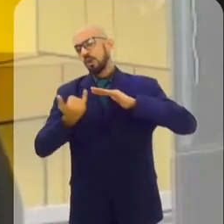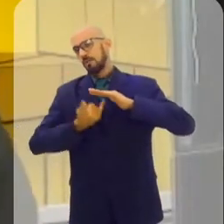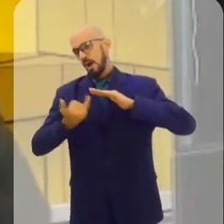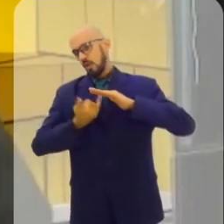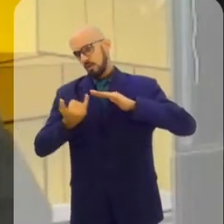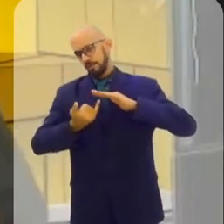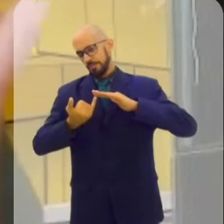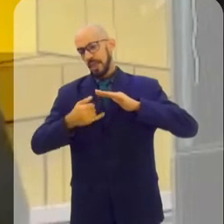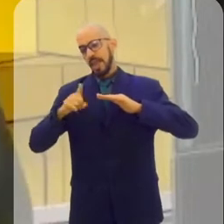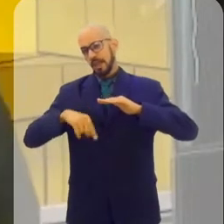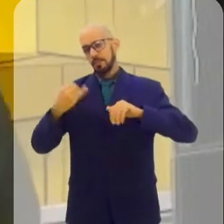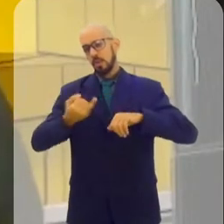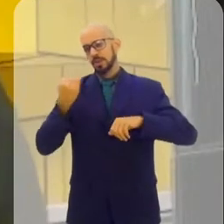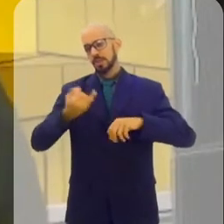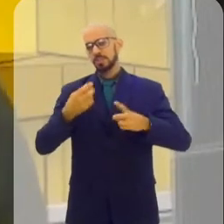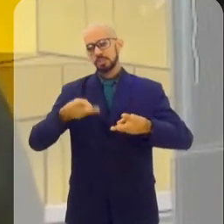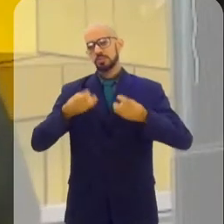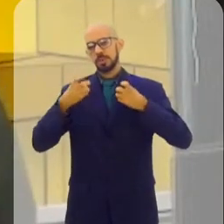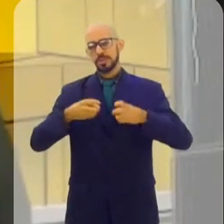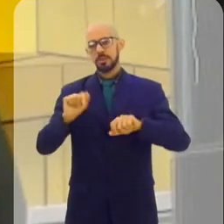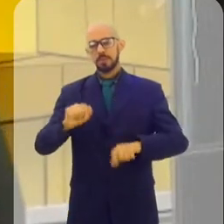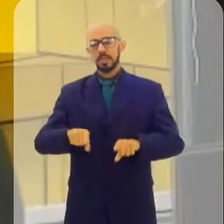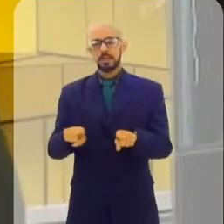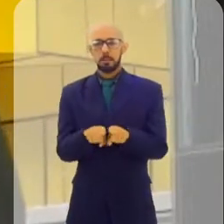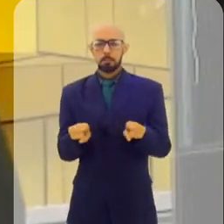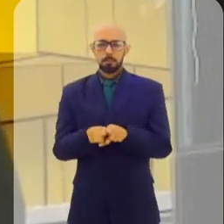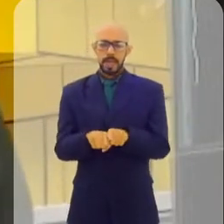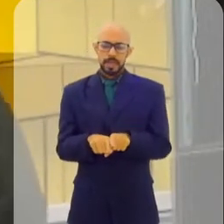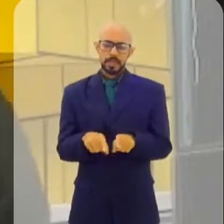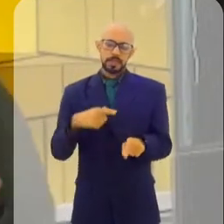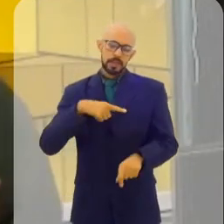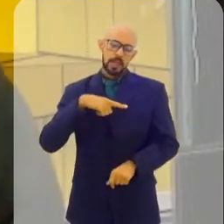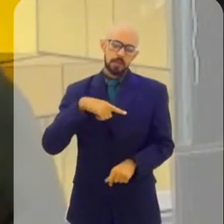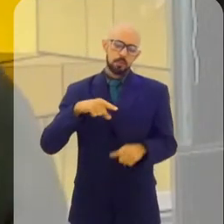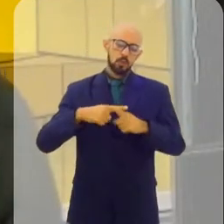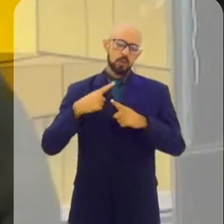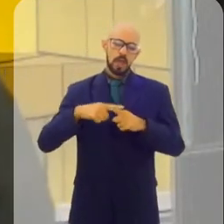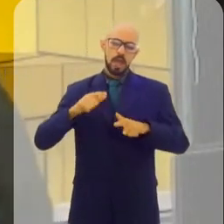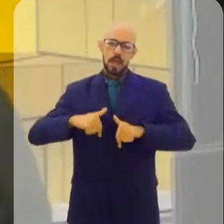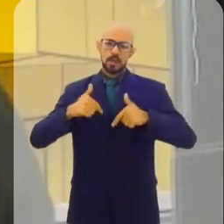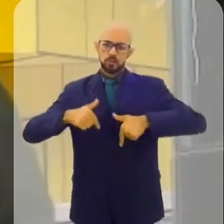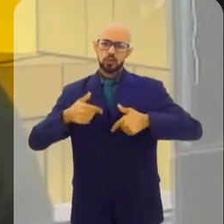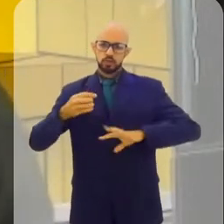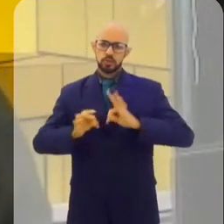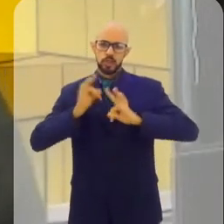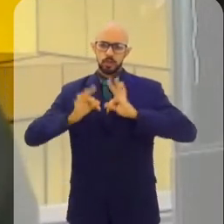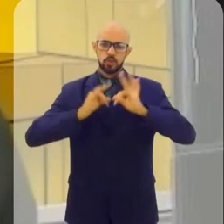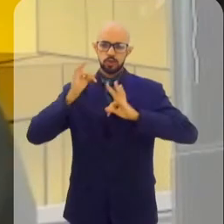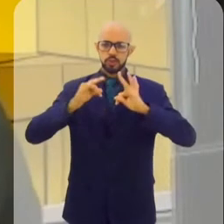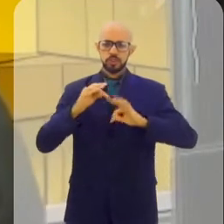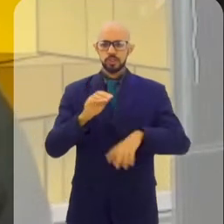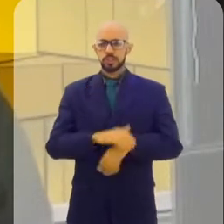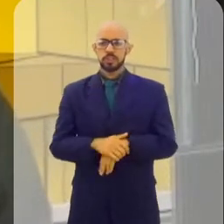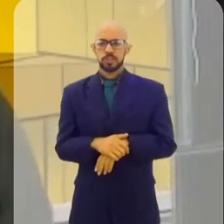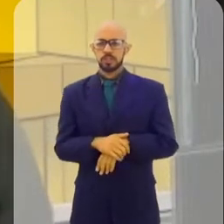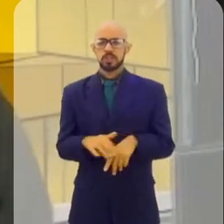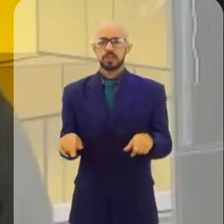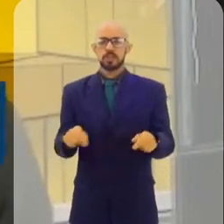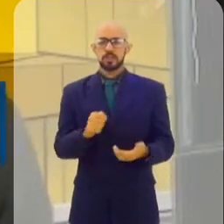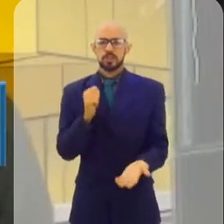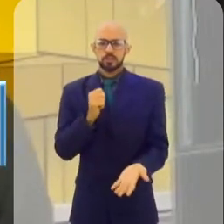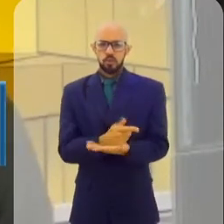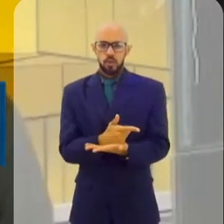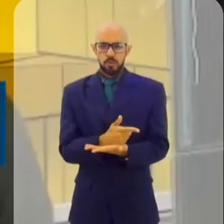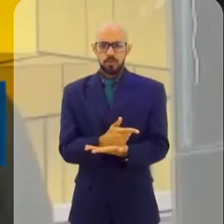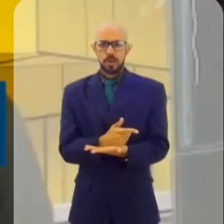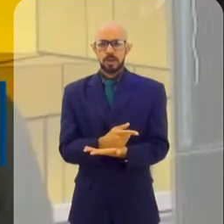interessante a gente ver também essa heterogeneidade dentro da indústria criativa, que ações, por exemplo, de tecnologia e até